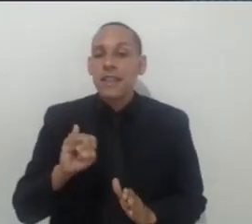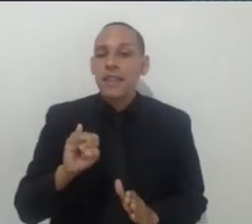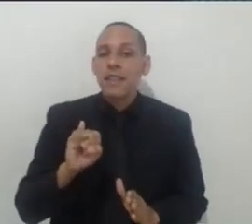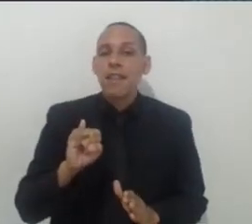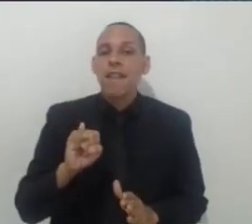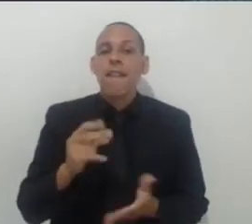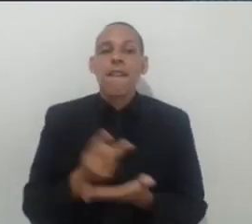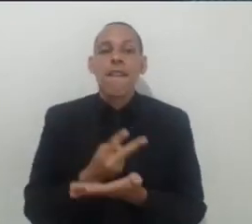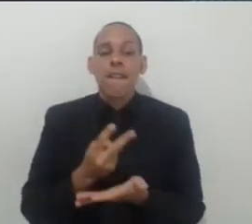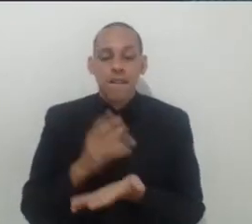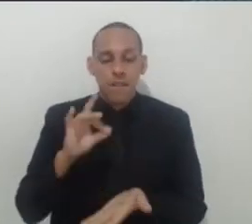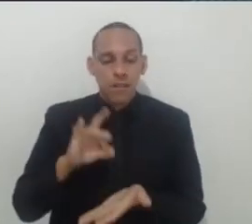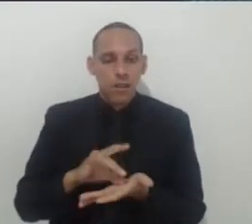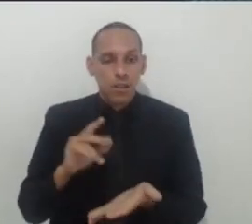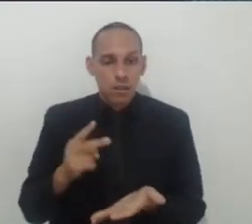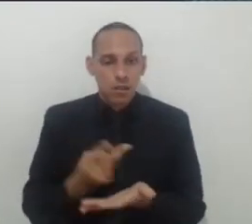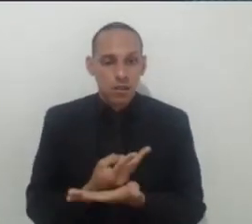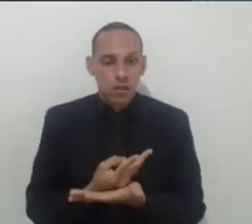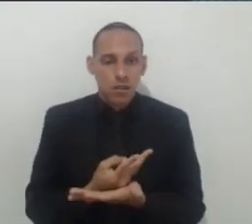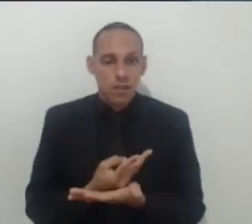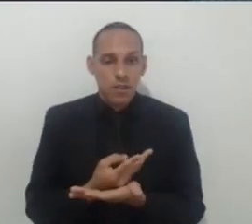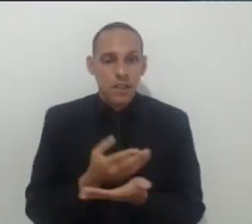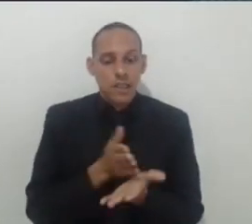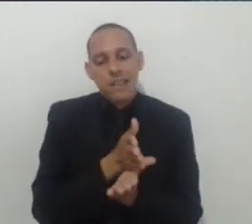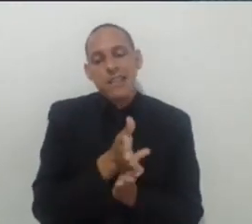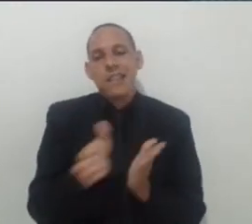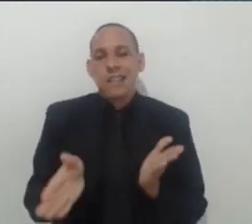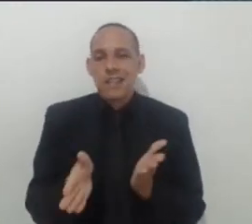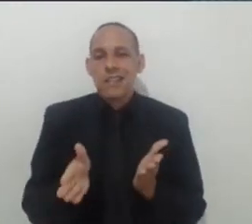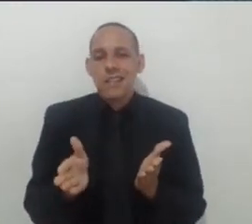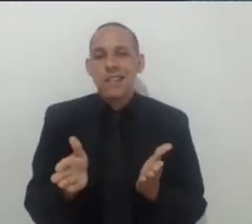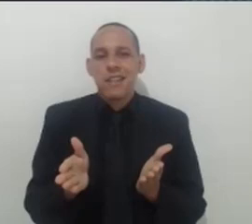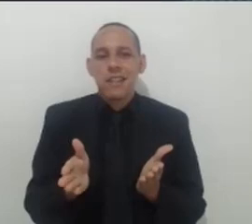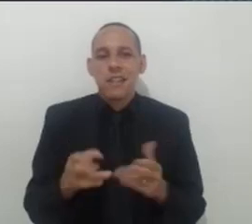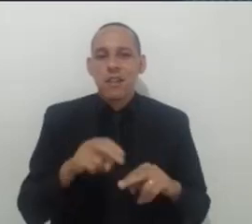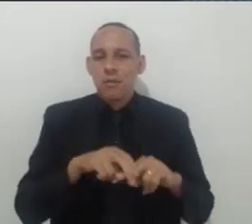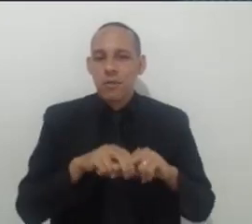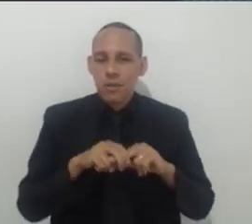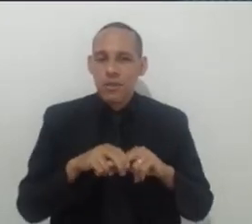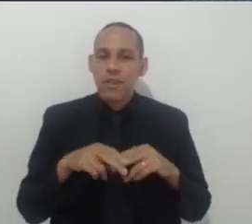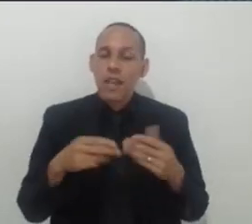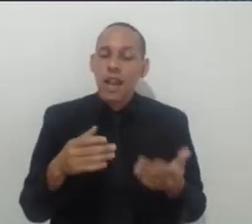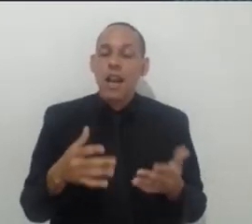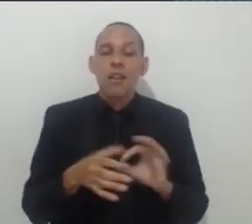para o desvio da causa, autorizando a procedência do pedido rescisório.